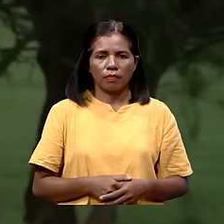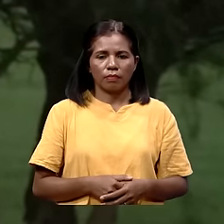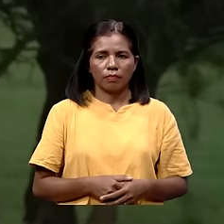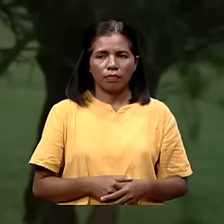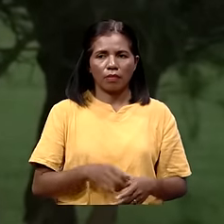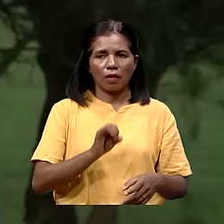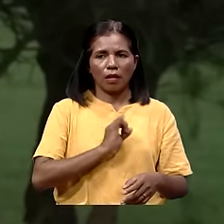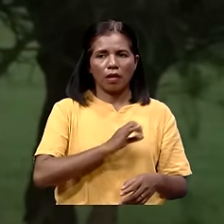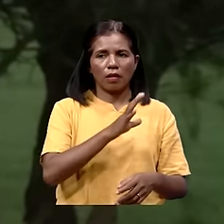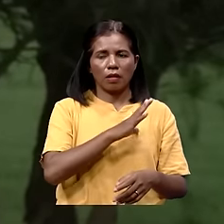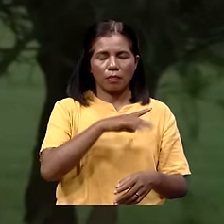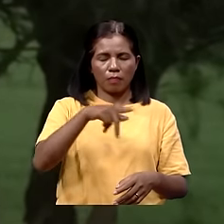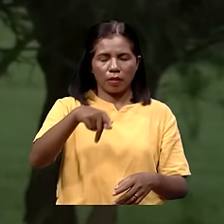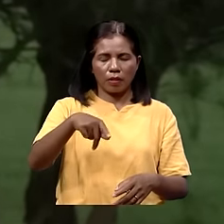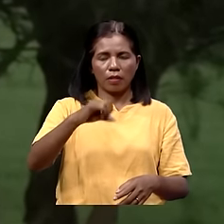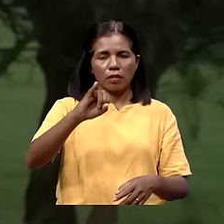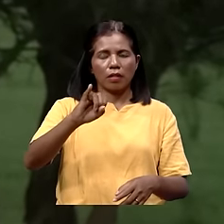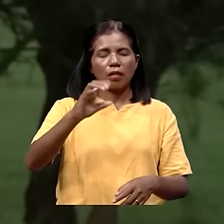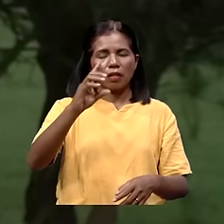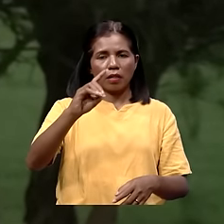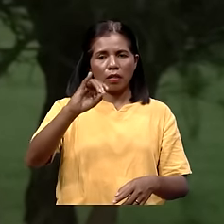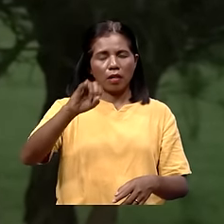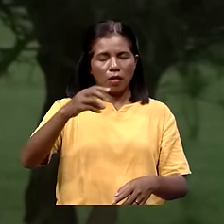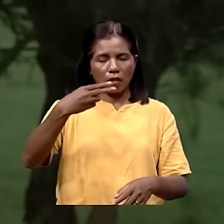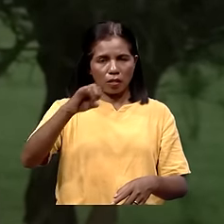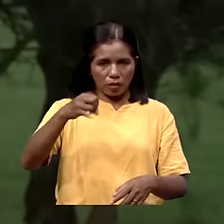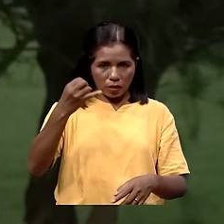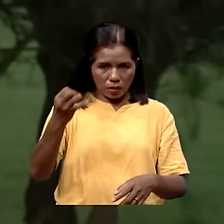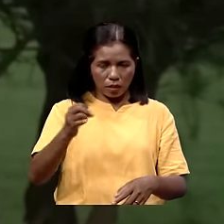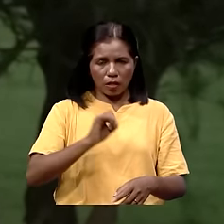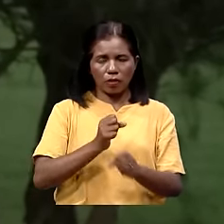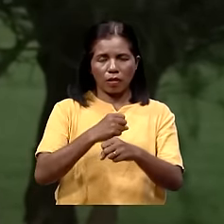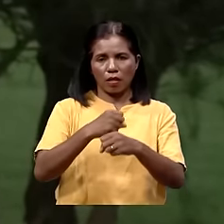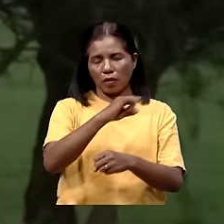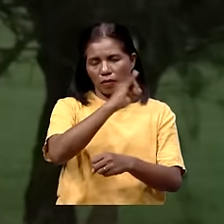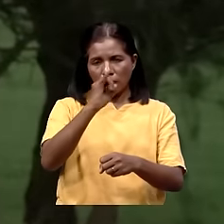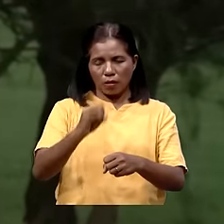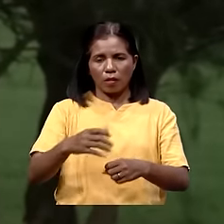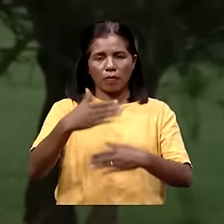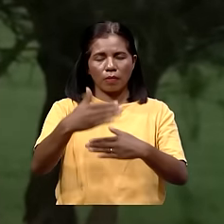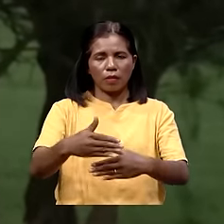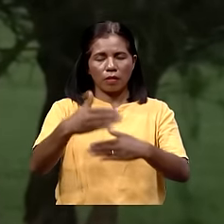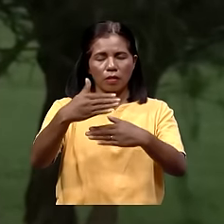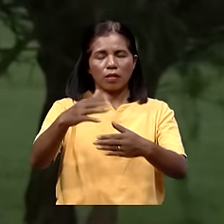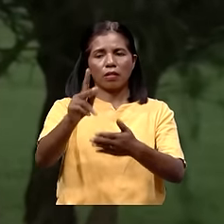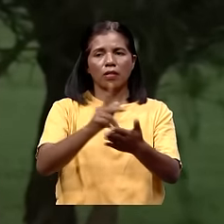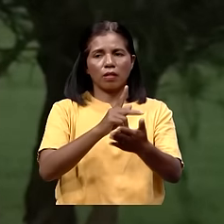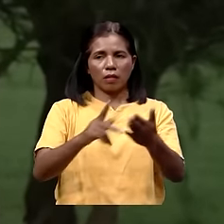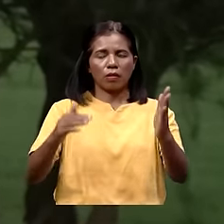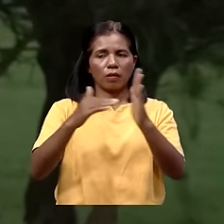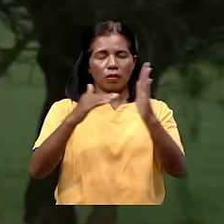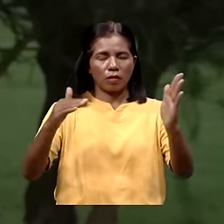haun rem procurador geral da república a atual investigação, processo crime contra o senhor.